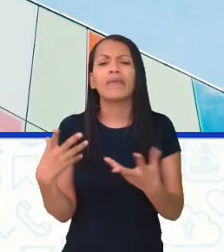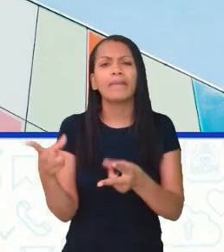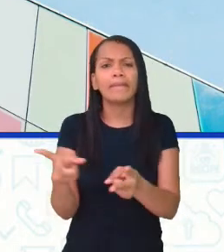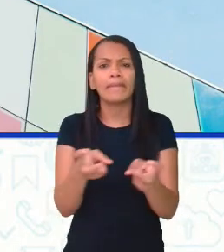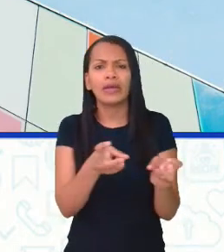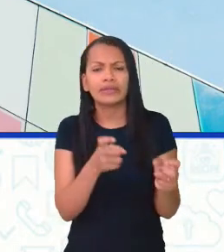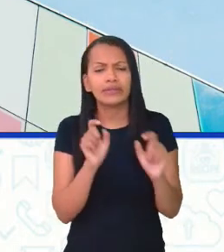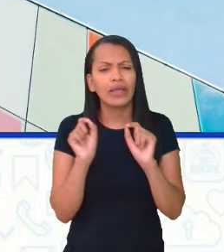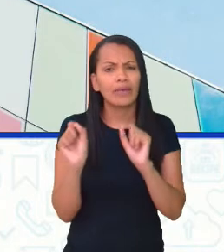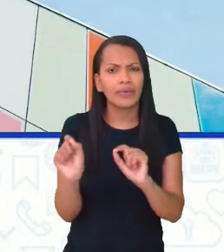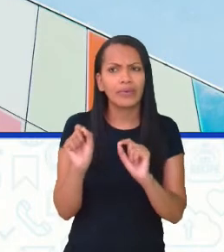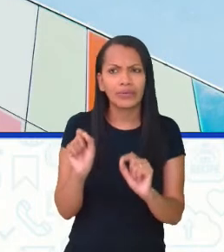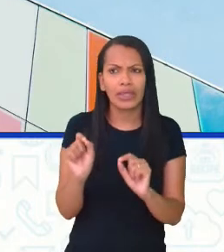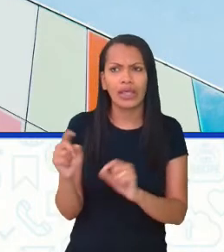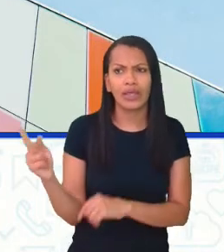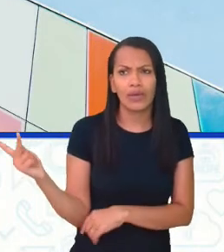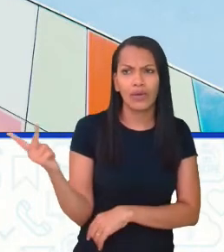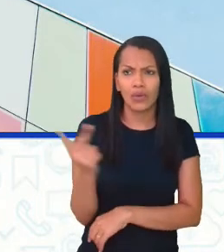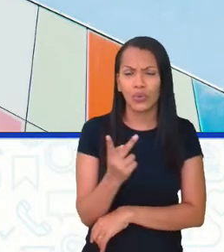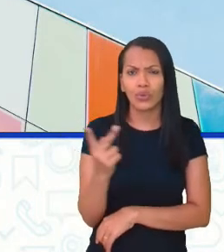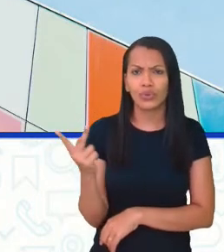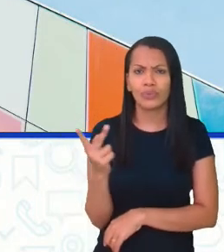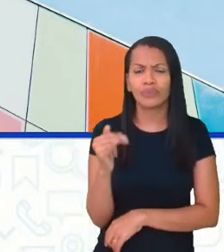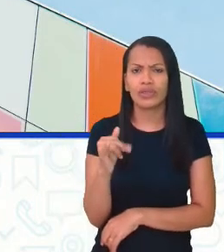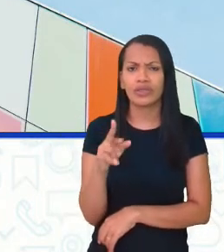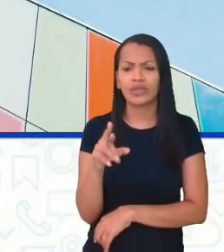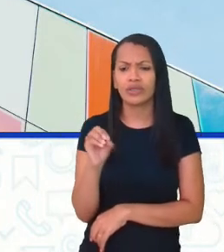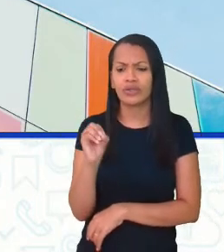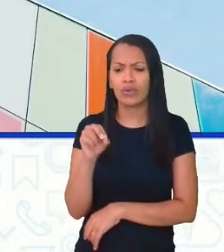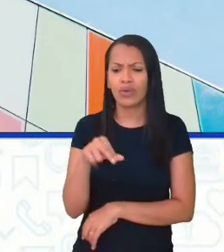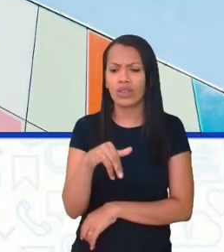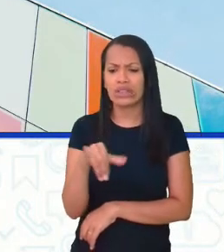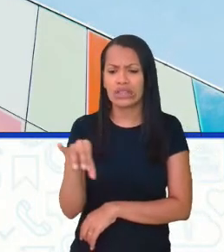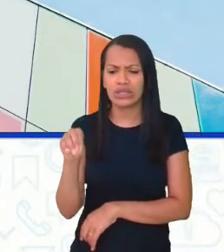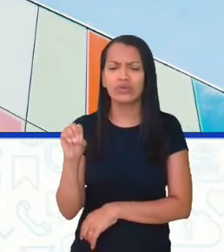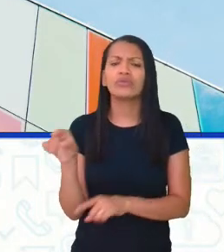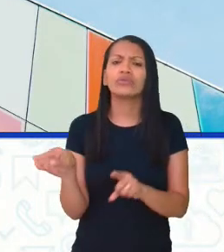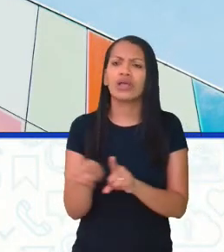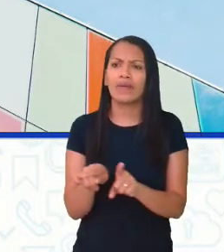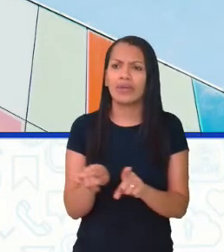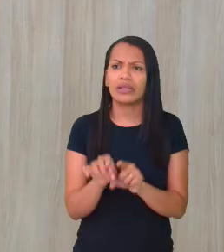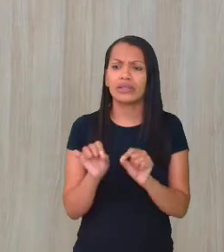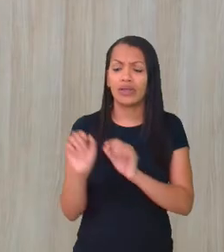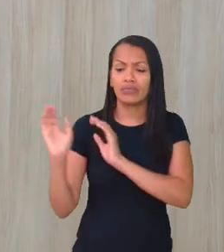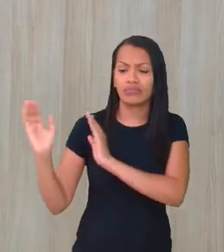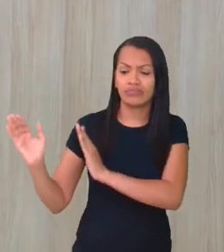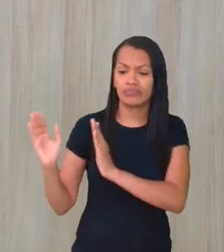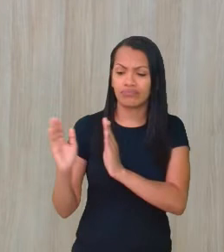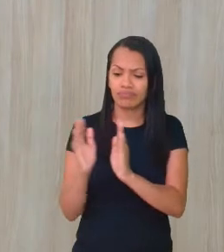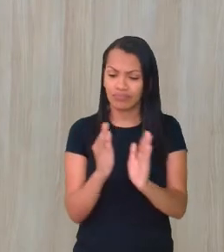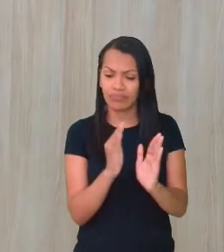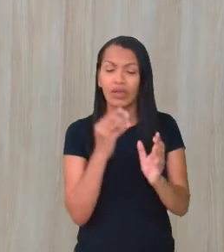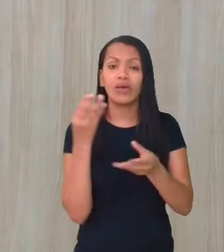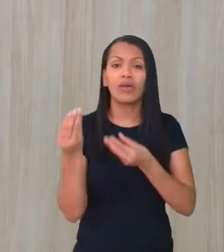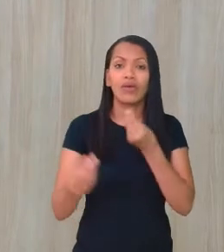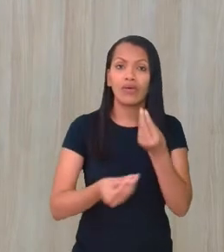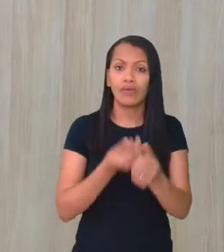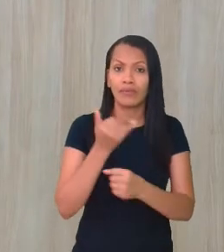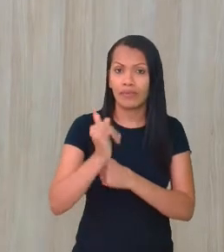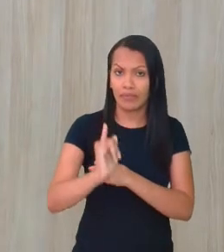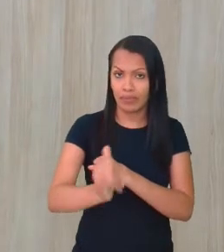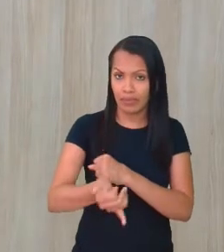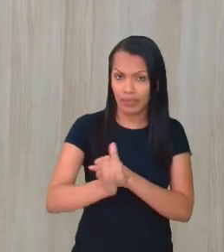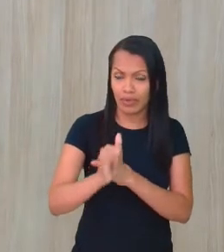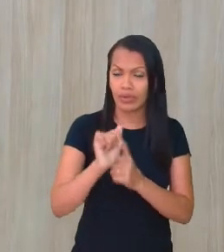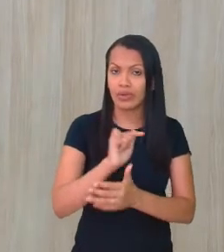a criticidade dos dois momentos. E a gente tem uma linha cronológica estabelecida. Como a crônica ela é um gênero textual